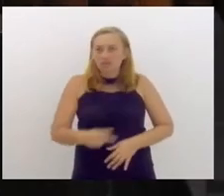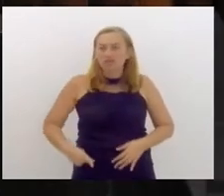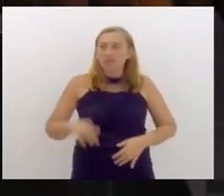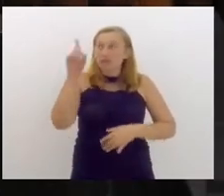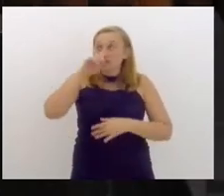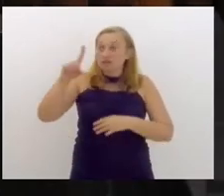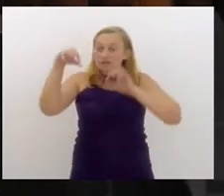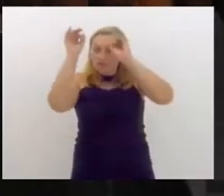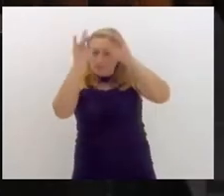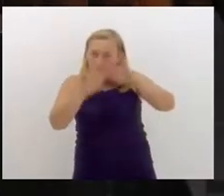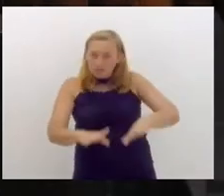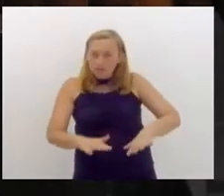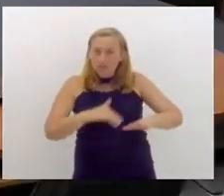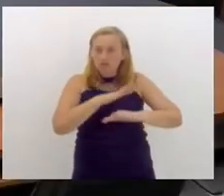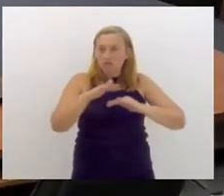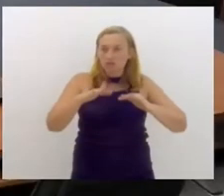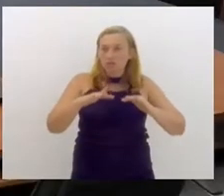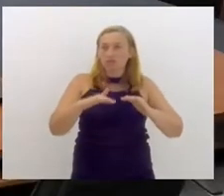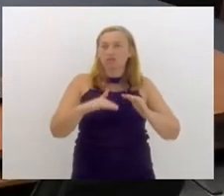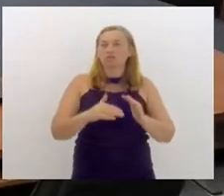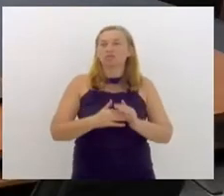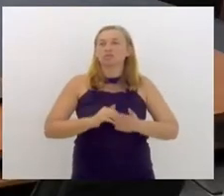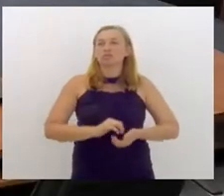abençoe. Fiquem com Deus. Obrigado a todos.